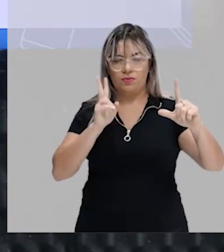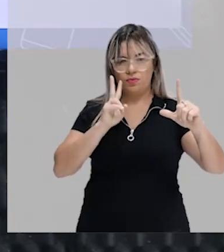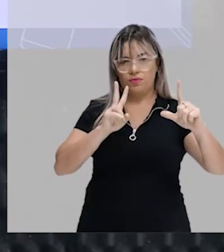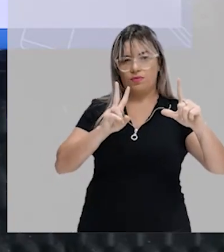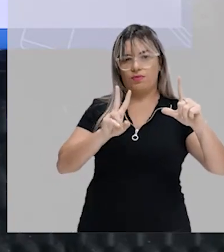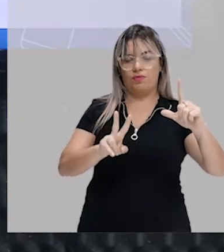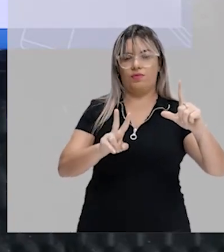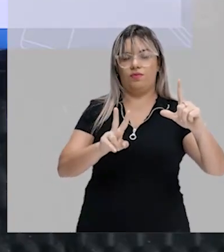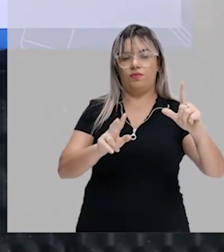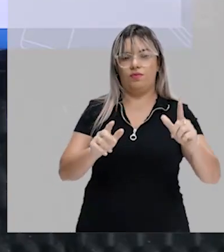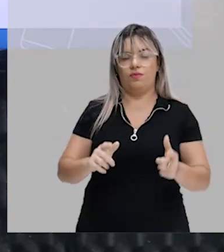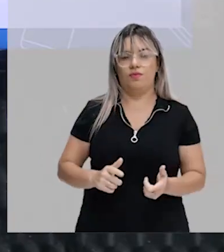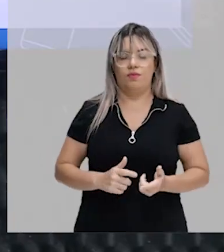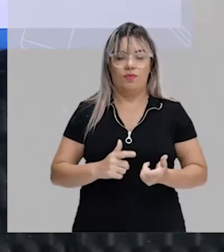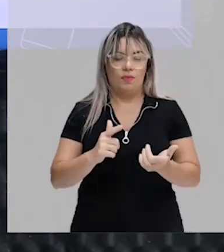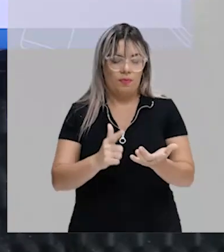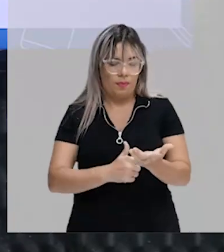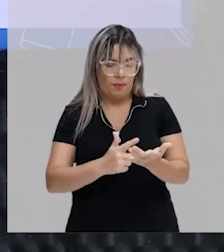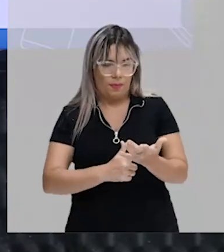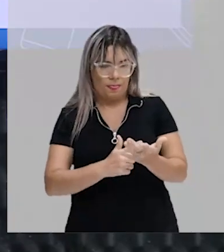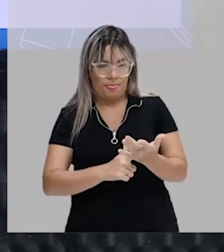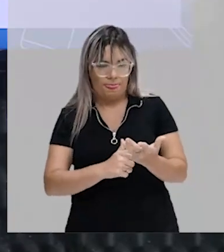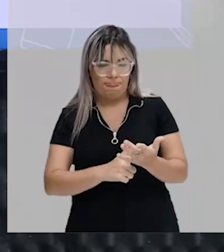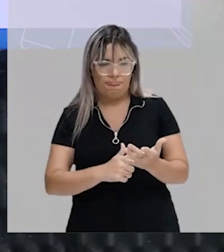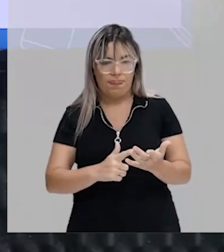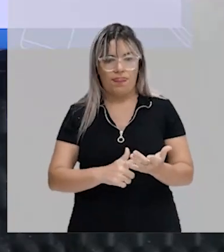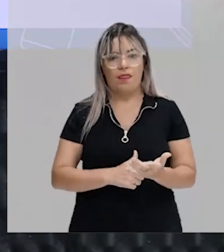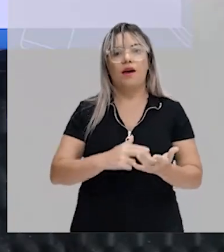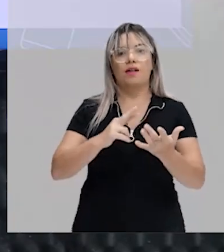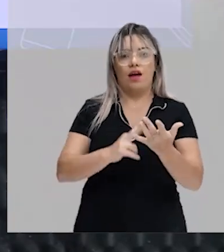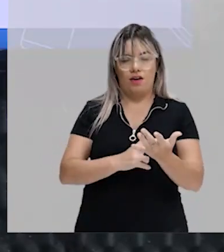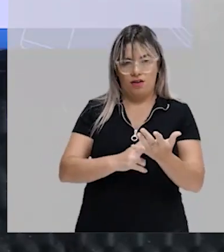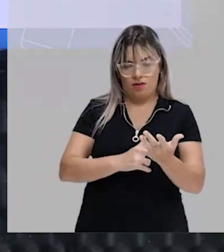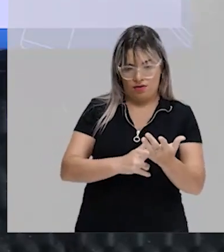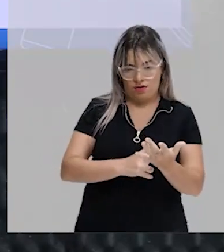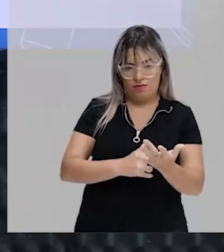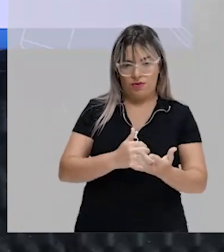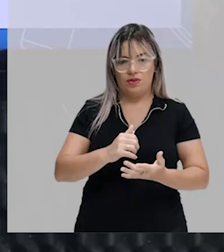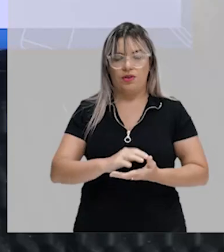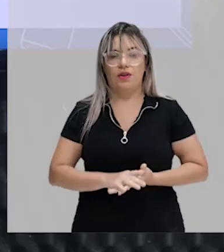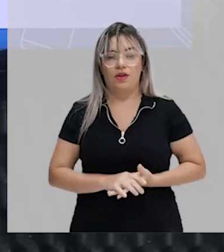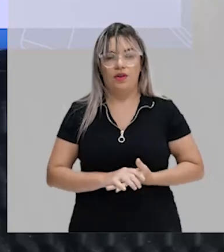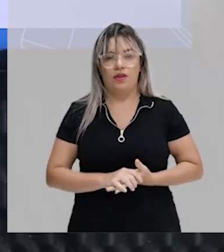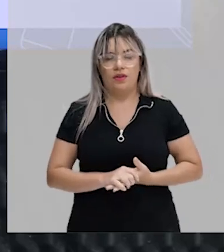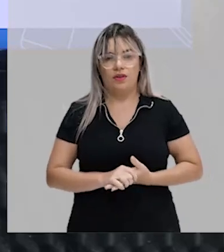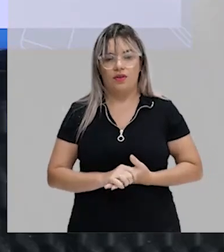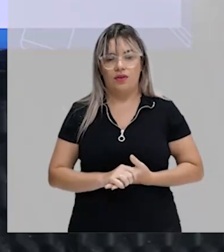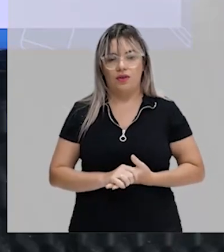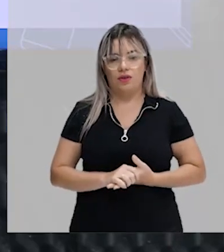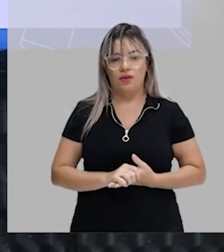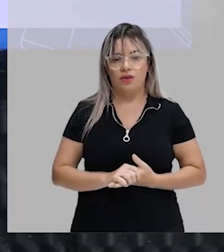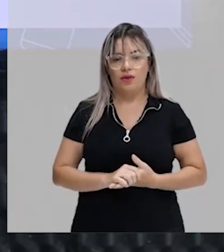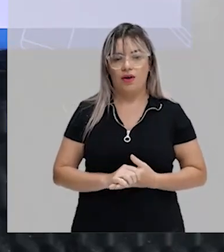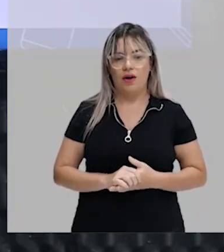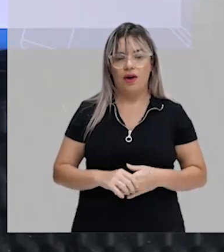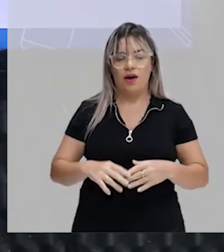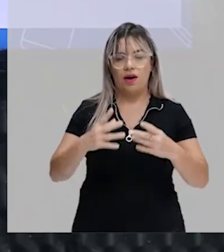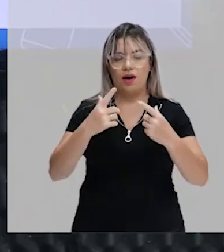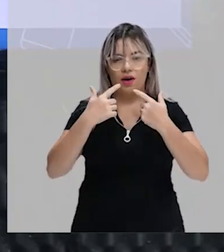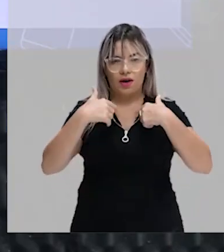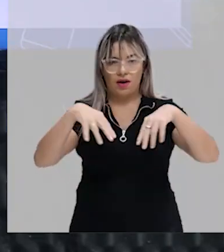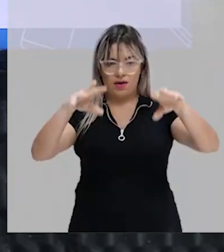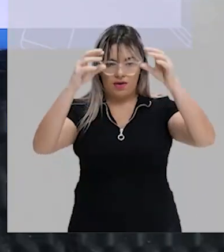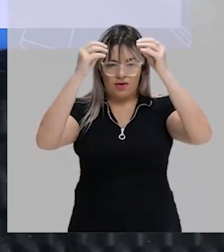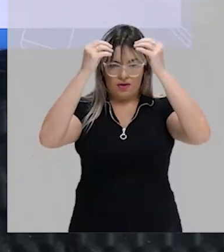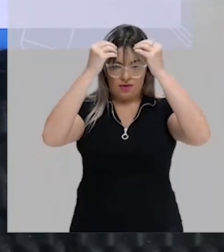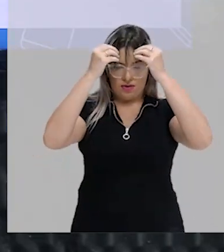aquilo da revista que a gente acompanha. A linguagem literária, não, tá? Literária, eu não estou falando de literal.